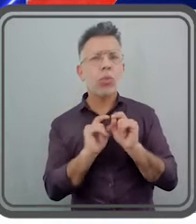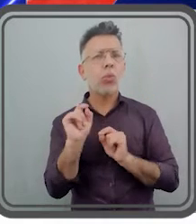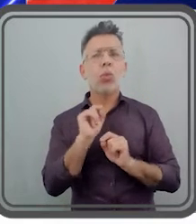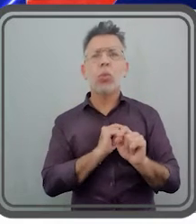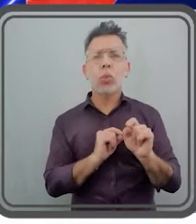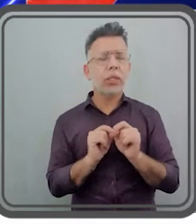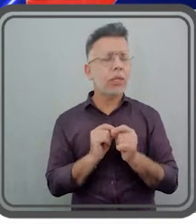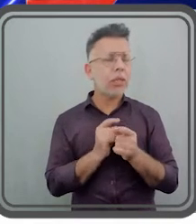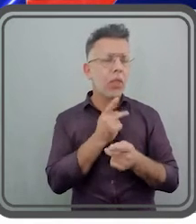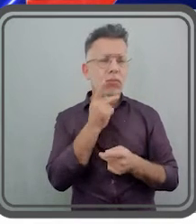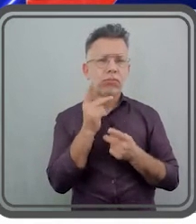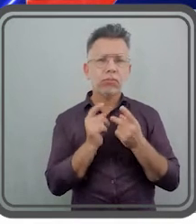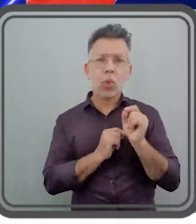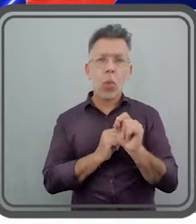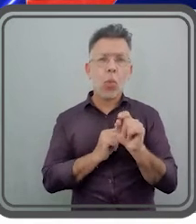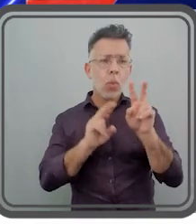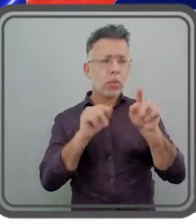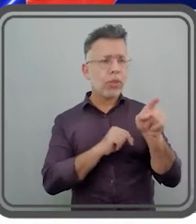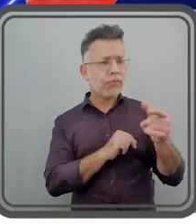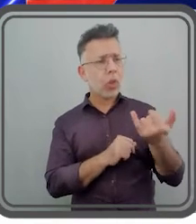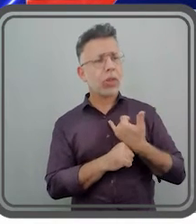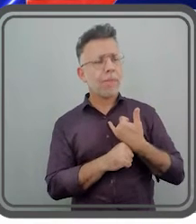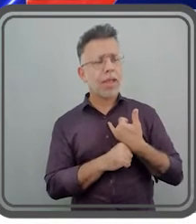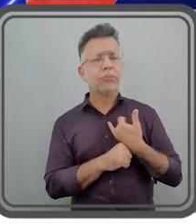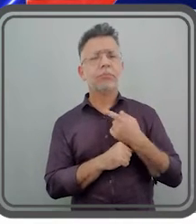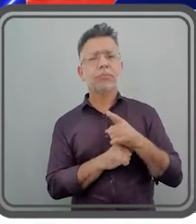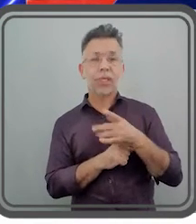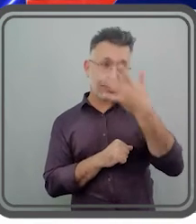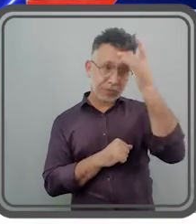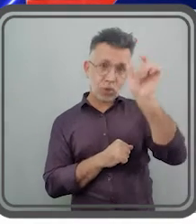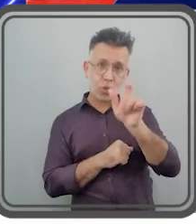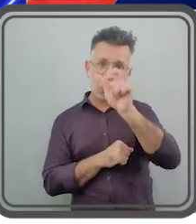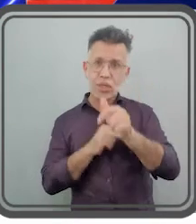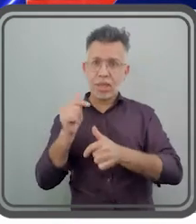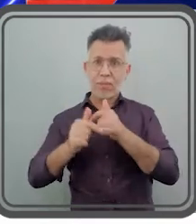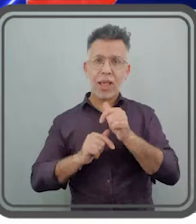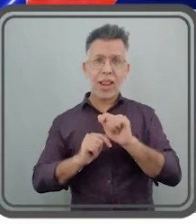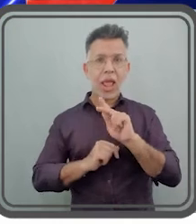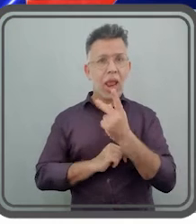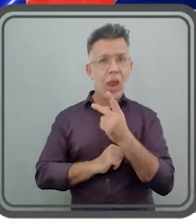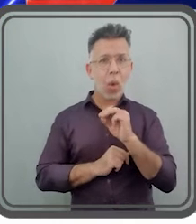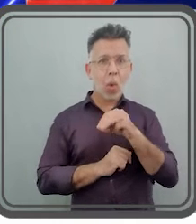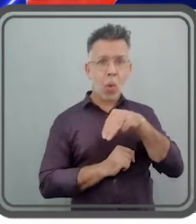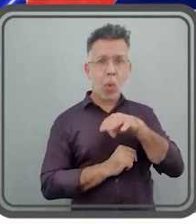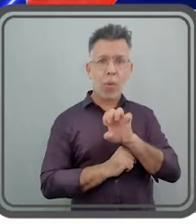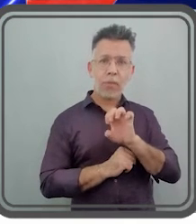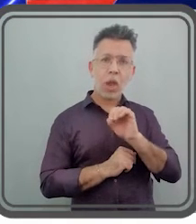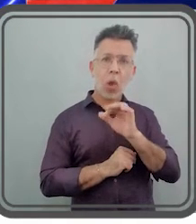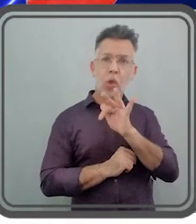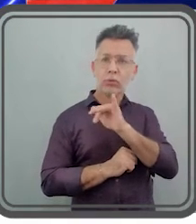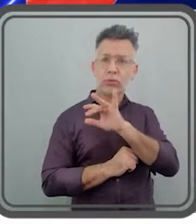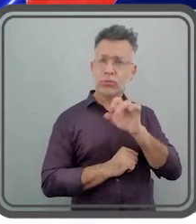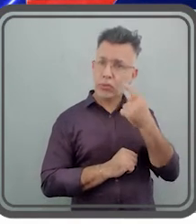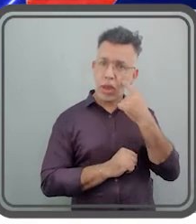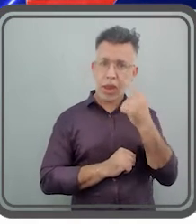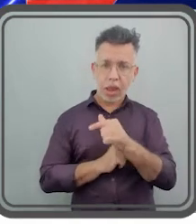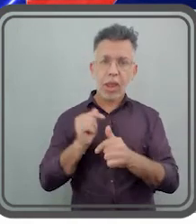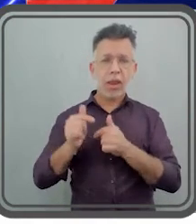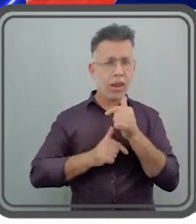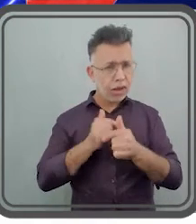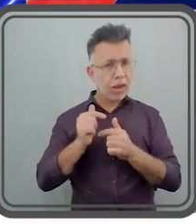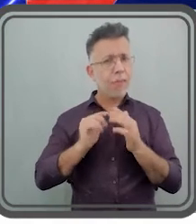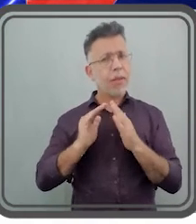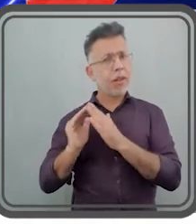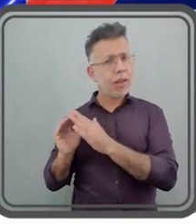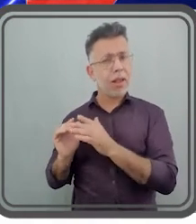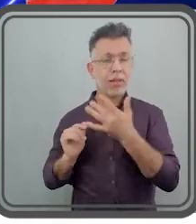que ele tá sendo comentado essa questão que você até comentou também do das pessoas trabalharem de mostra por uma tendência que a gente notou também que as pessoas têm um